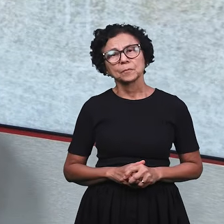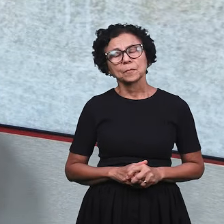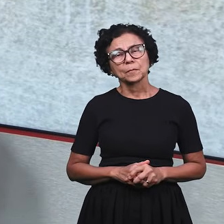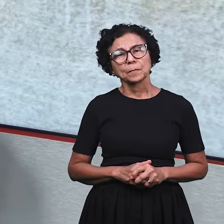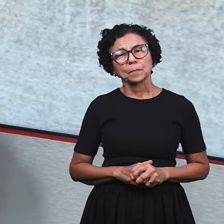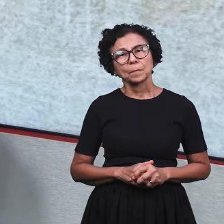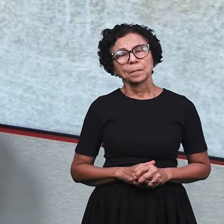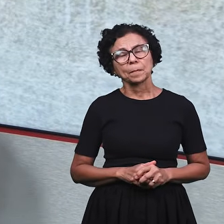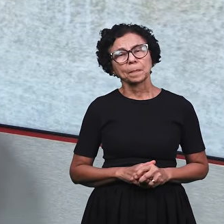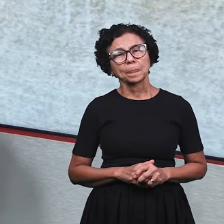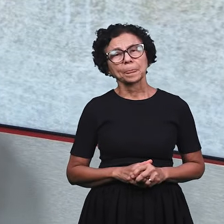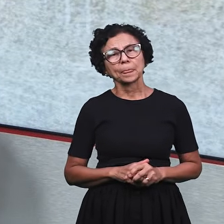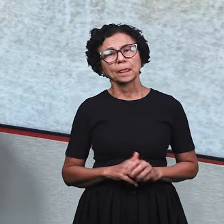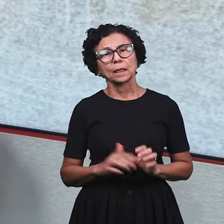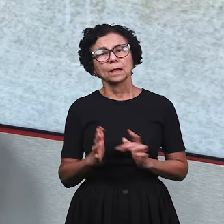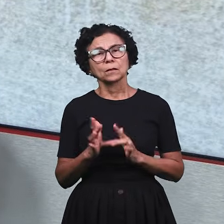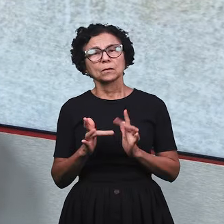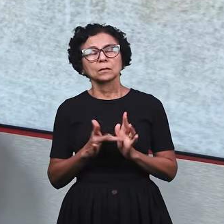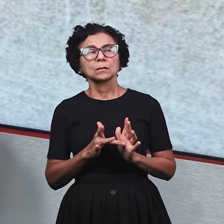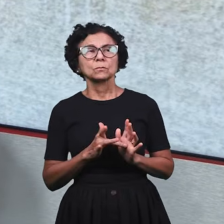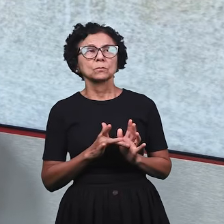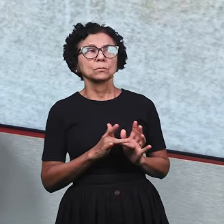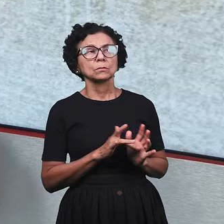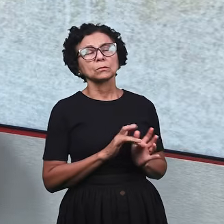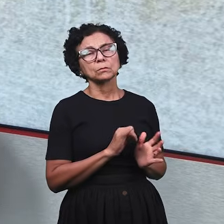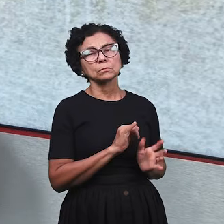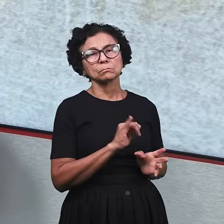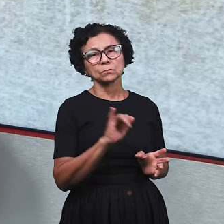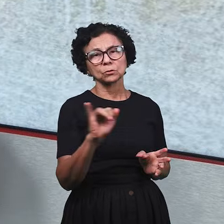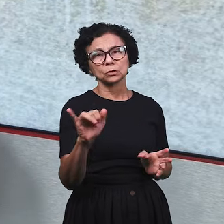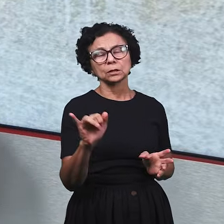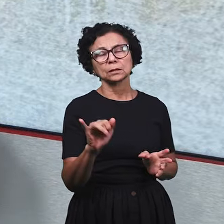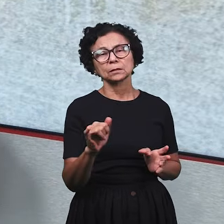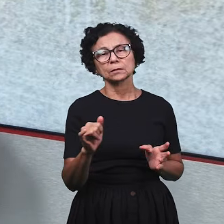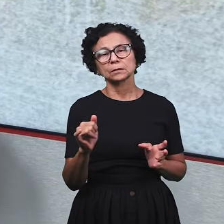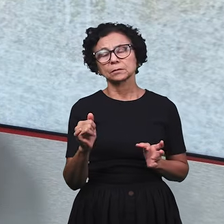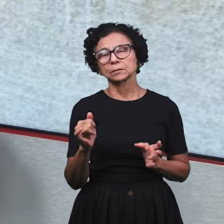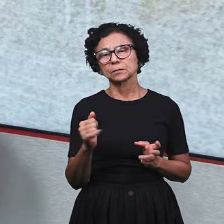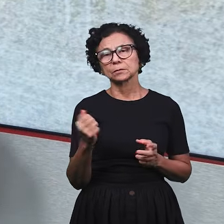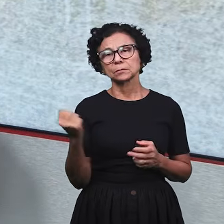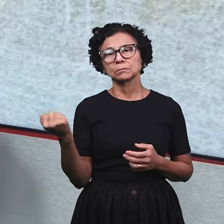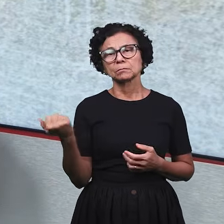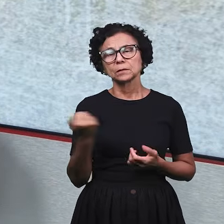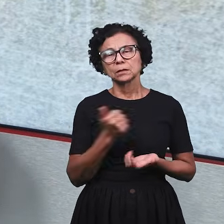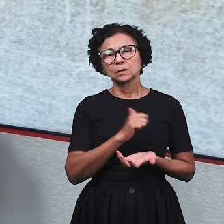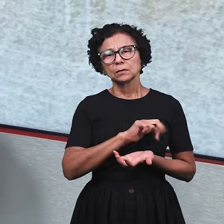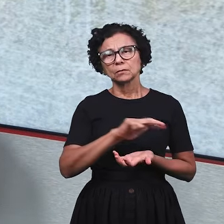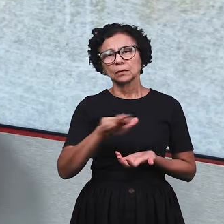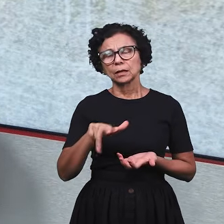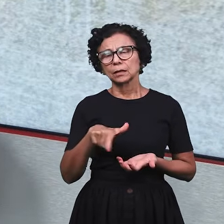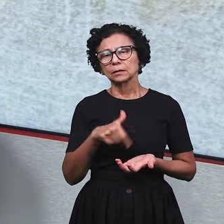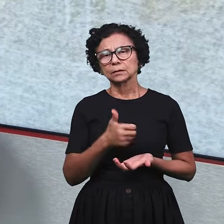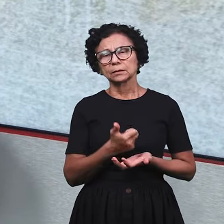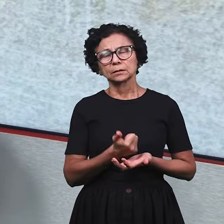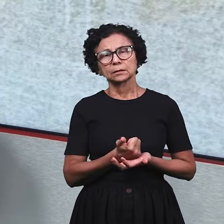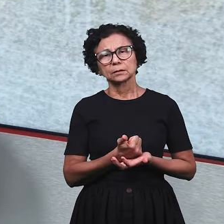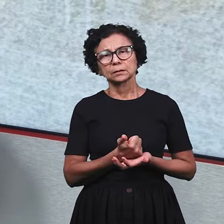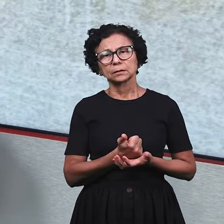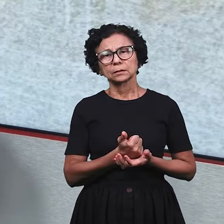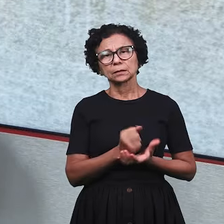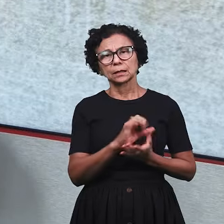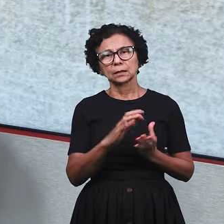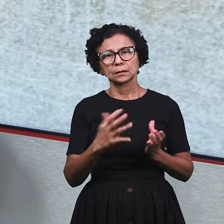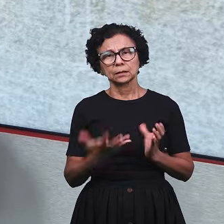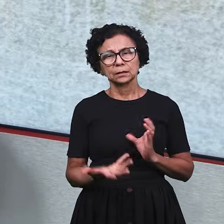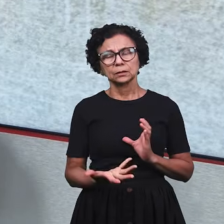expressões usadas pelo Senhor Jesus se referem a diversas bem-aventuranças no seu Sermão do Monte.